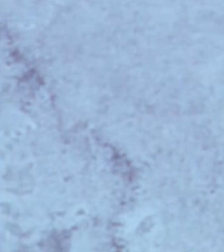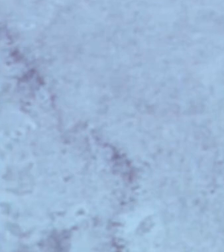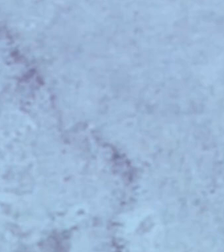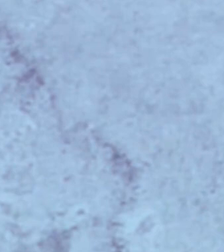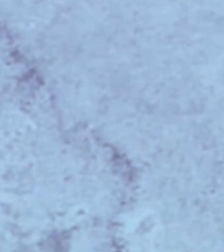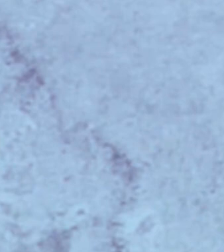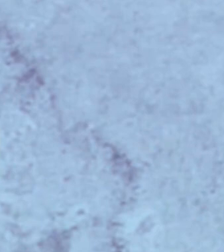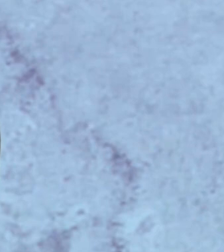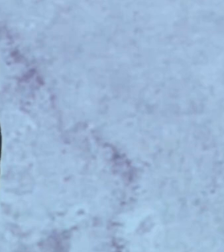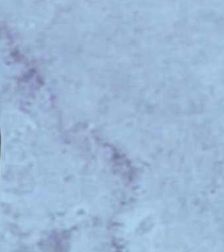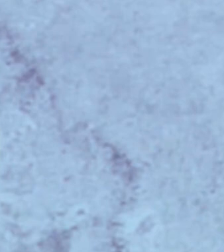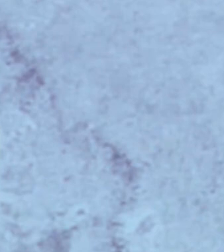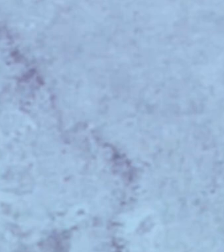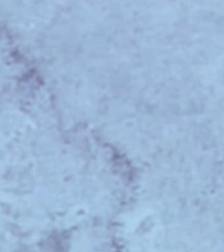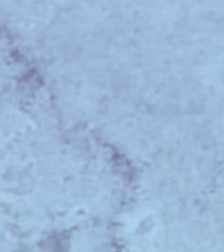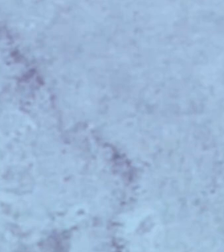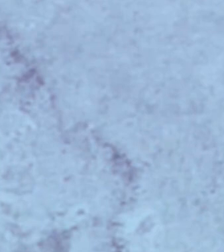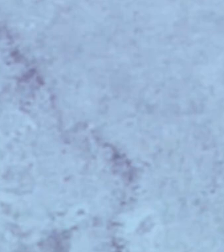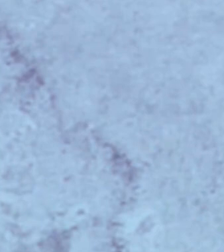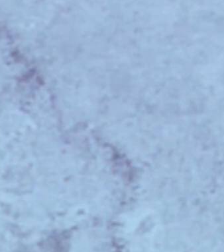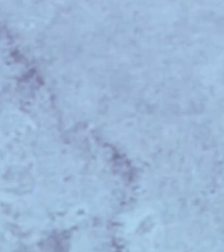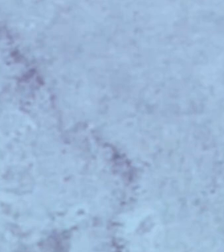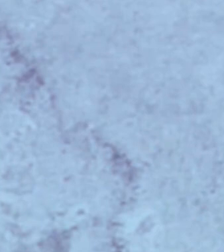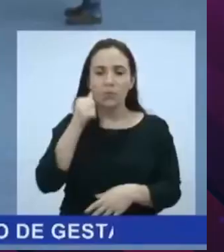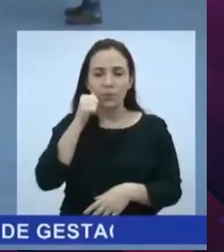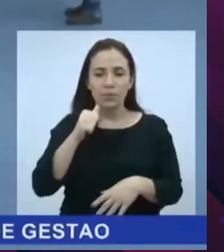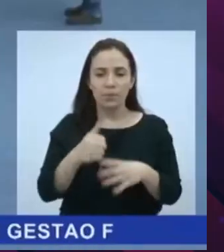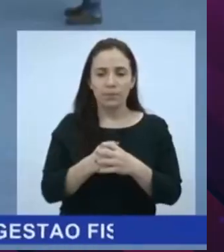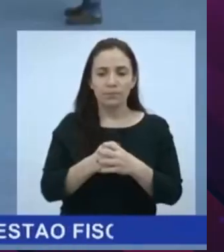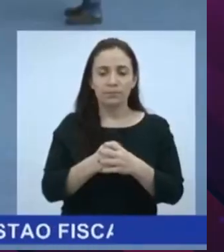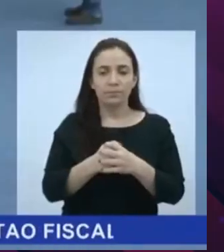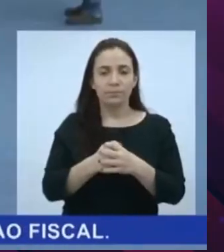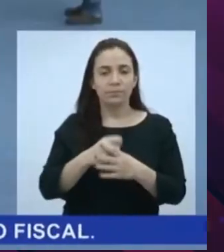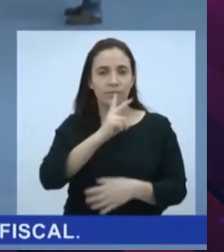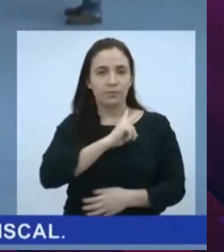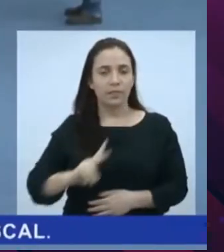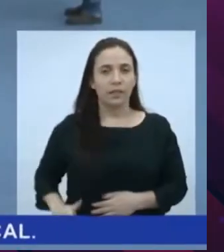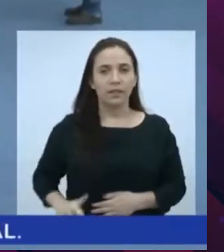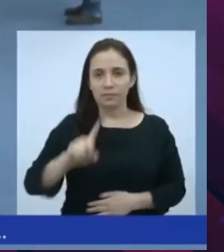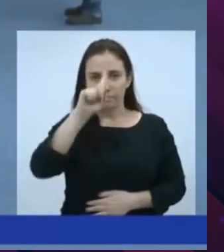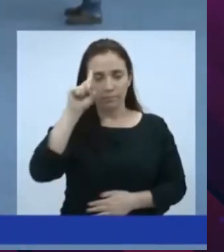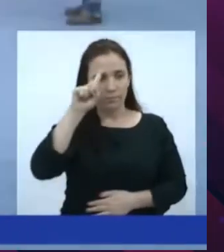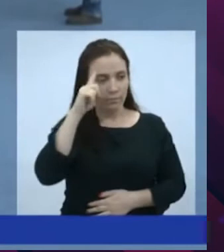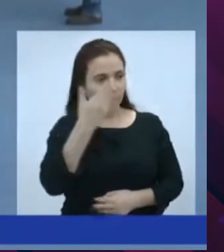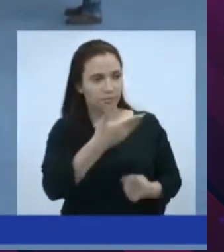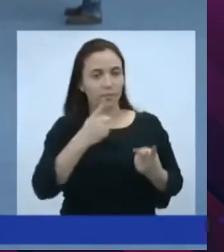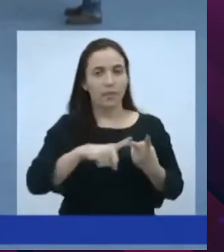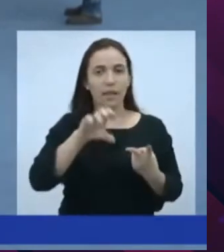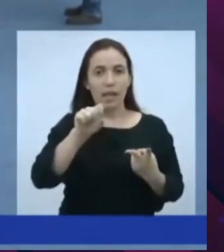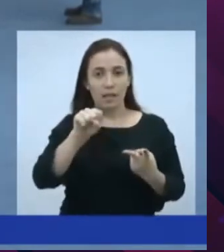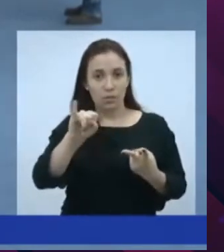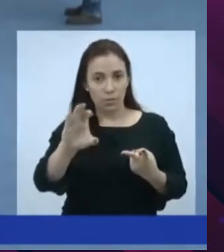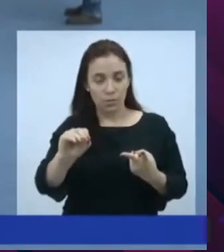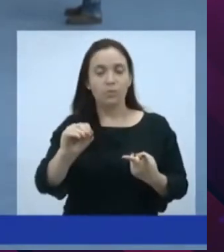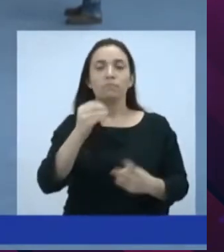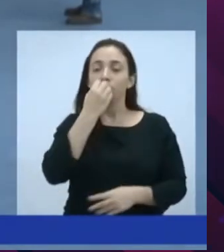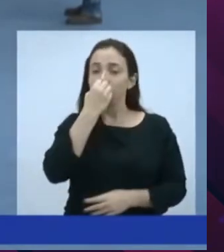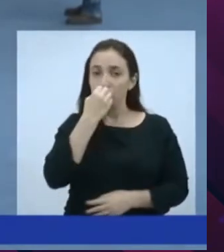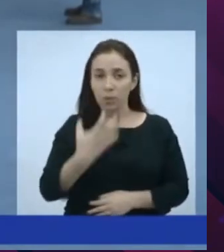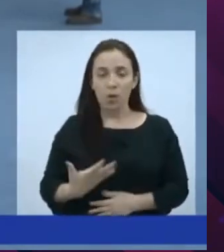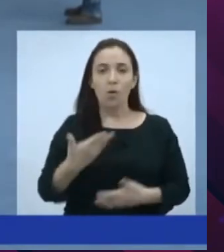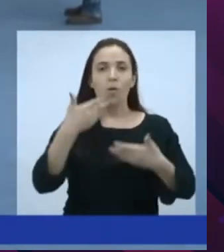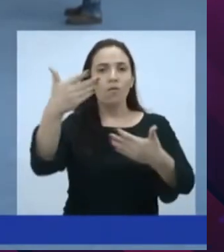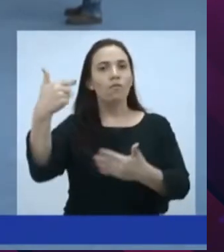Conosco E aí Quando se estende Muito Aí A outra dupla Vai lá E